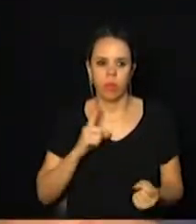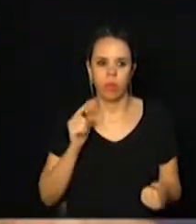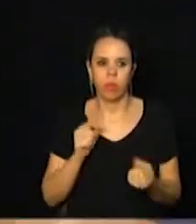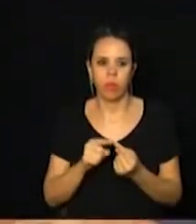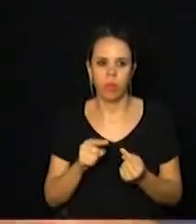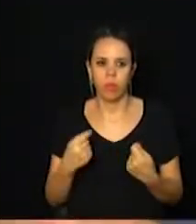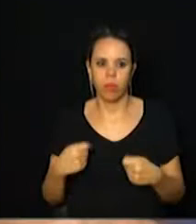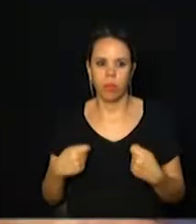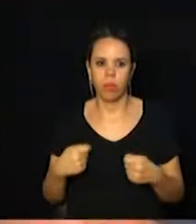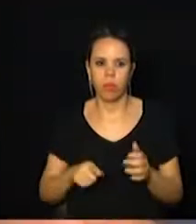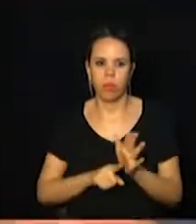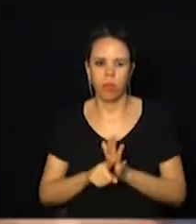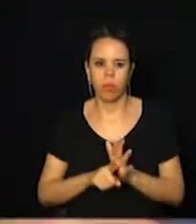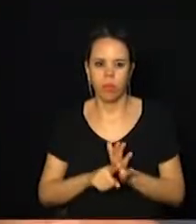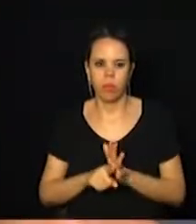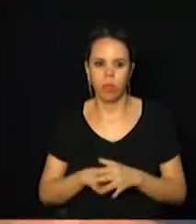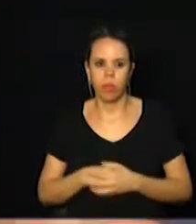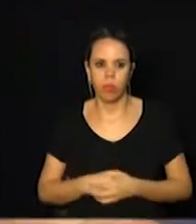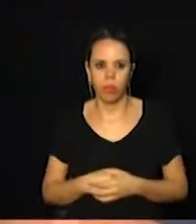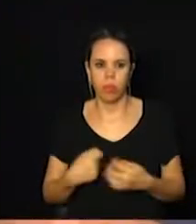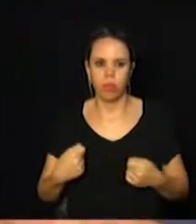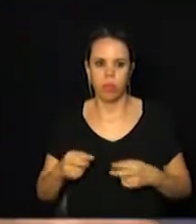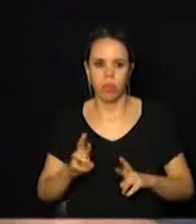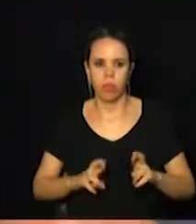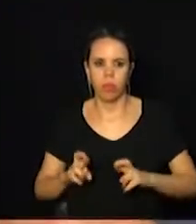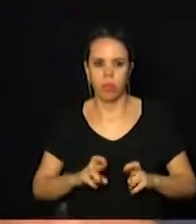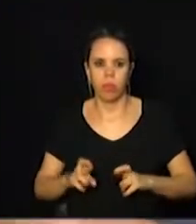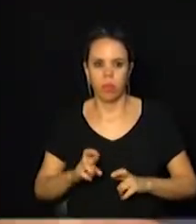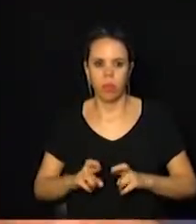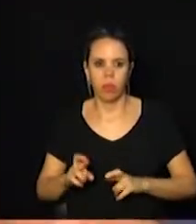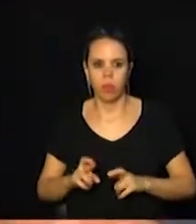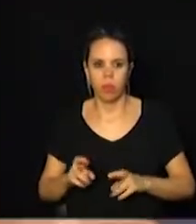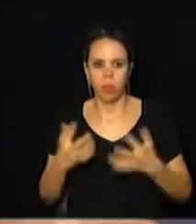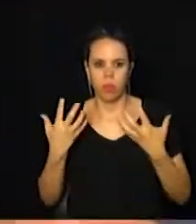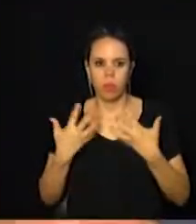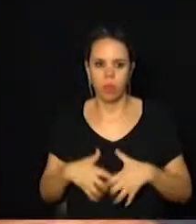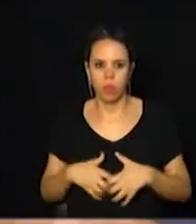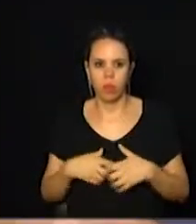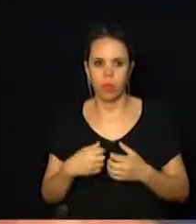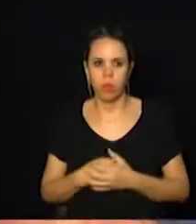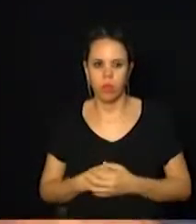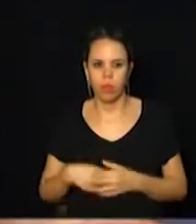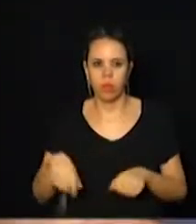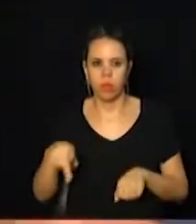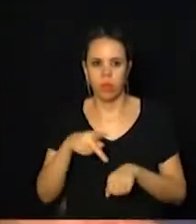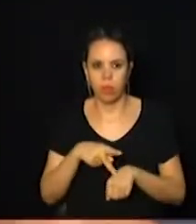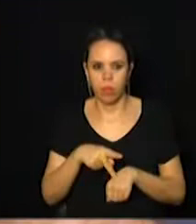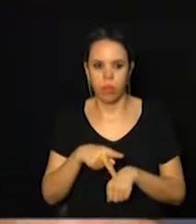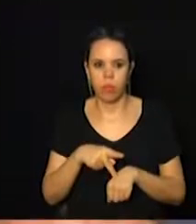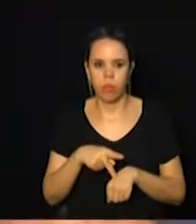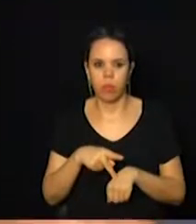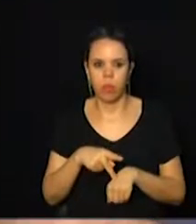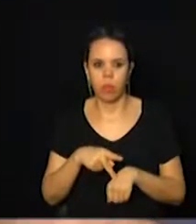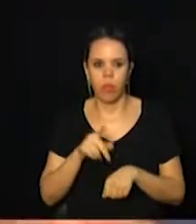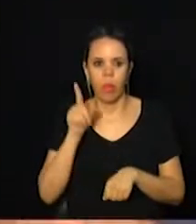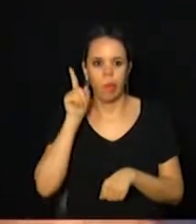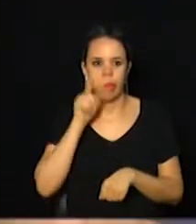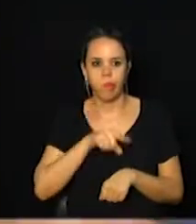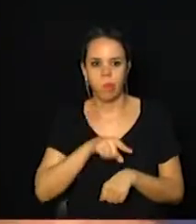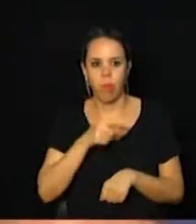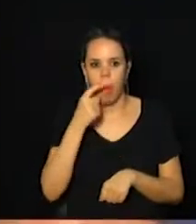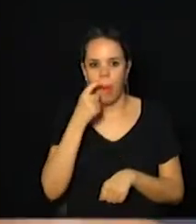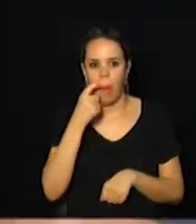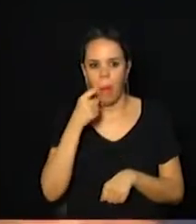gente pensou não é preciso pesquisar esses analisar fazer uma reflexão e outros países civilizados como os Estados Unidos